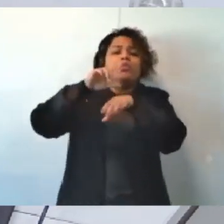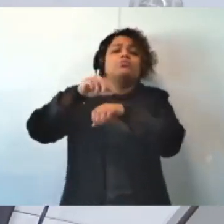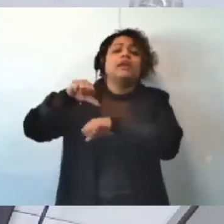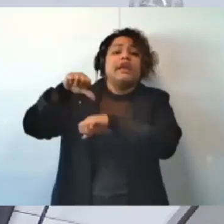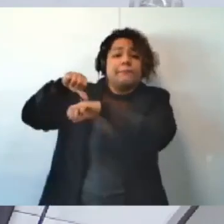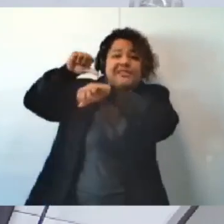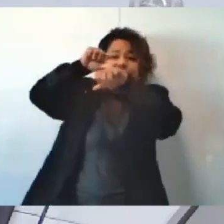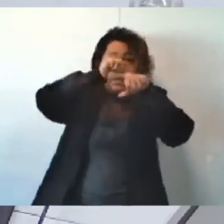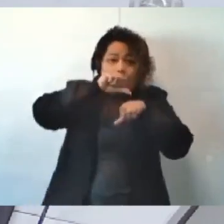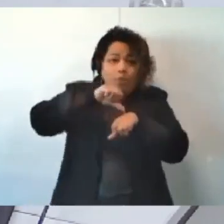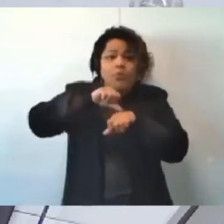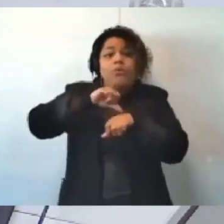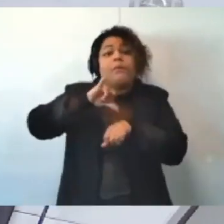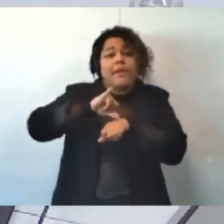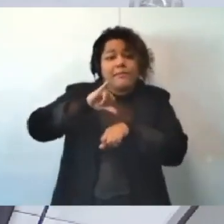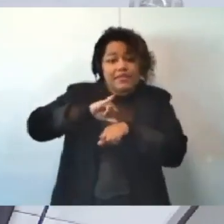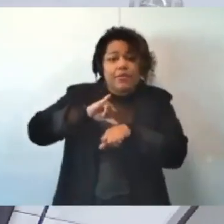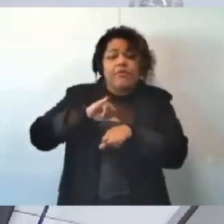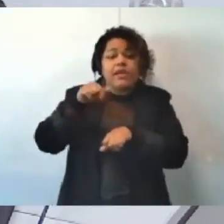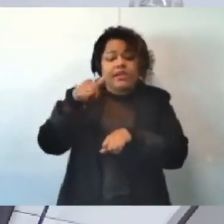dos piores trânsitos do